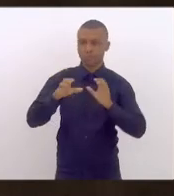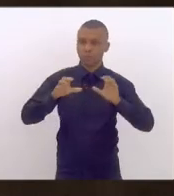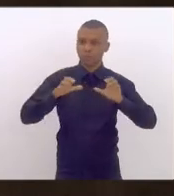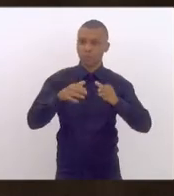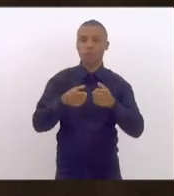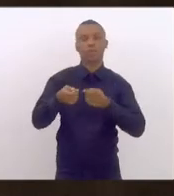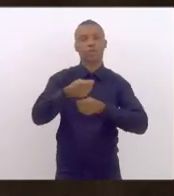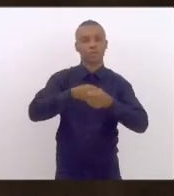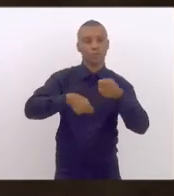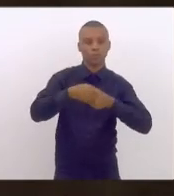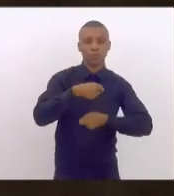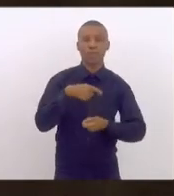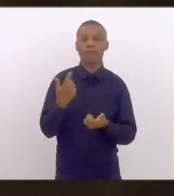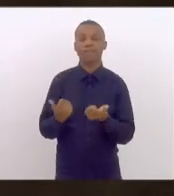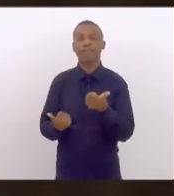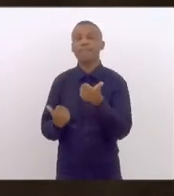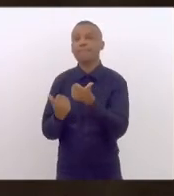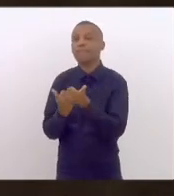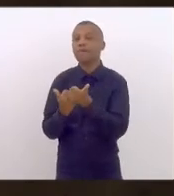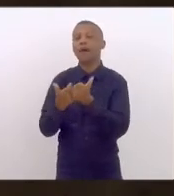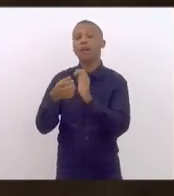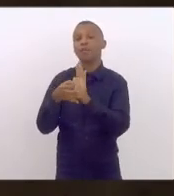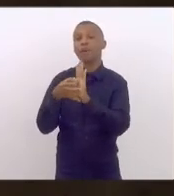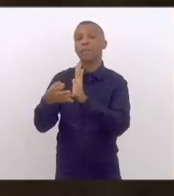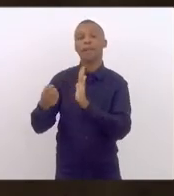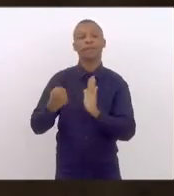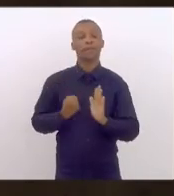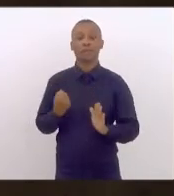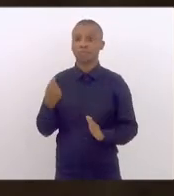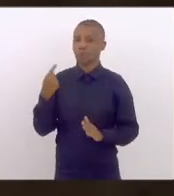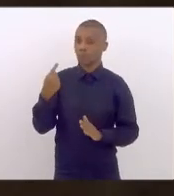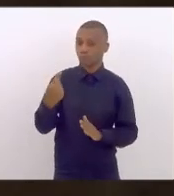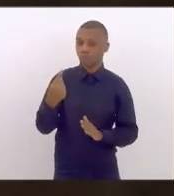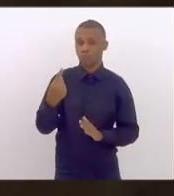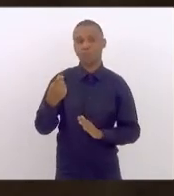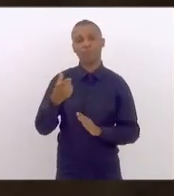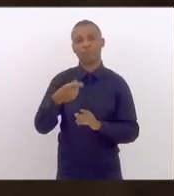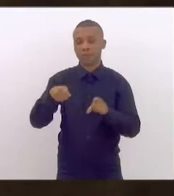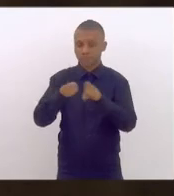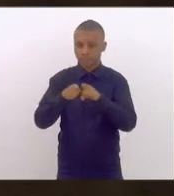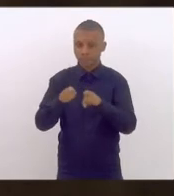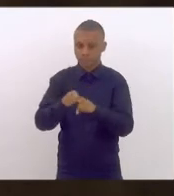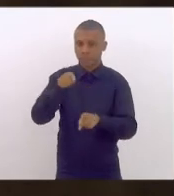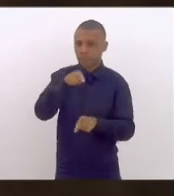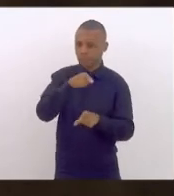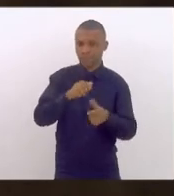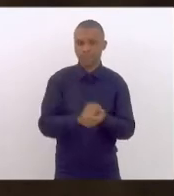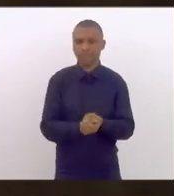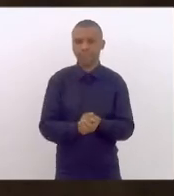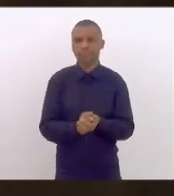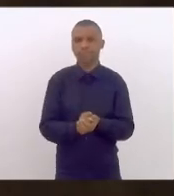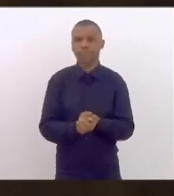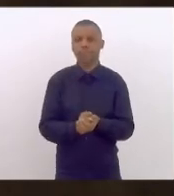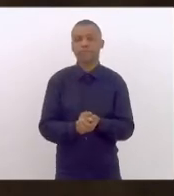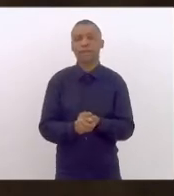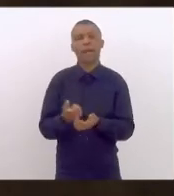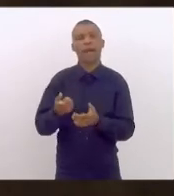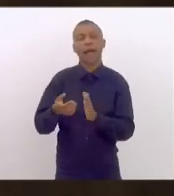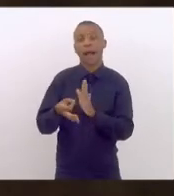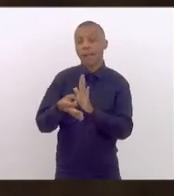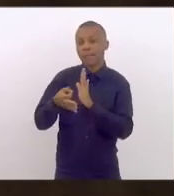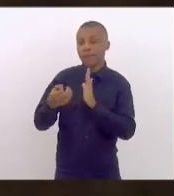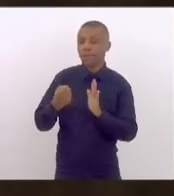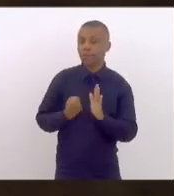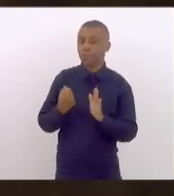favorável com submenda emenda um da comissão de Economia prejudicada ao emenda um de